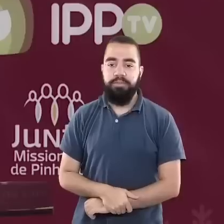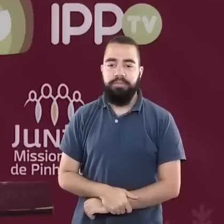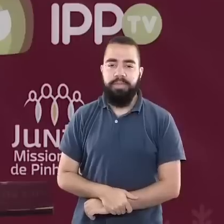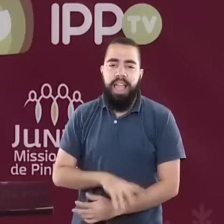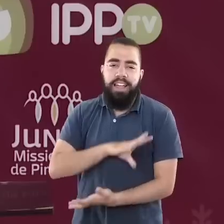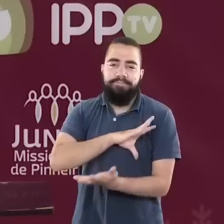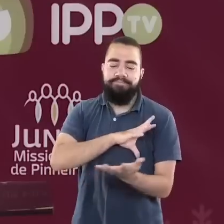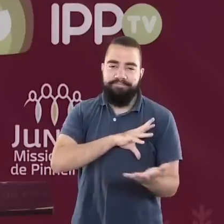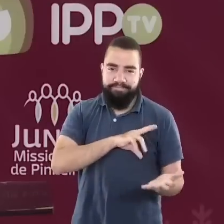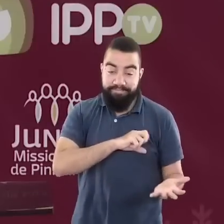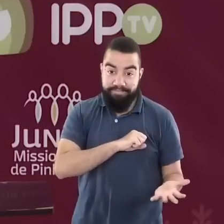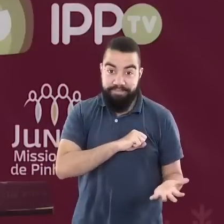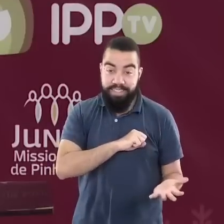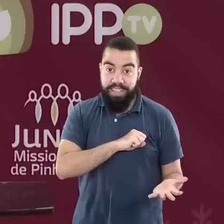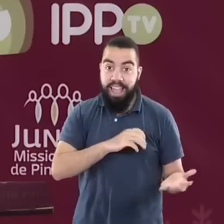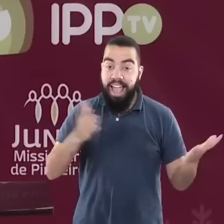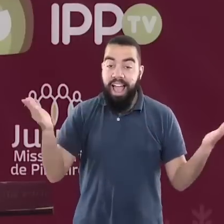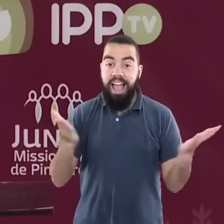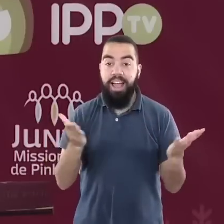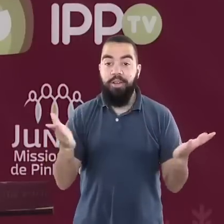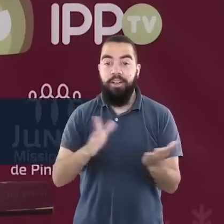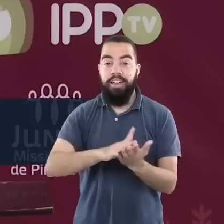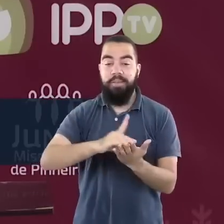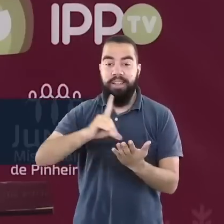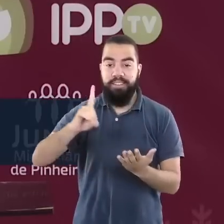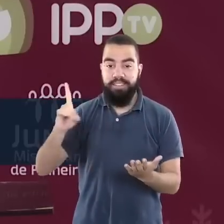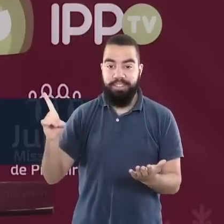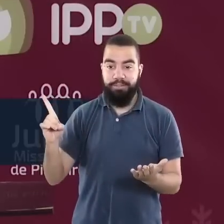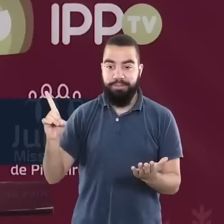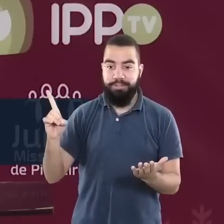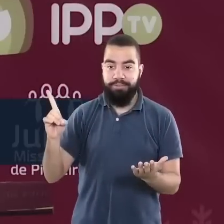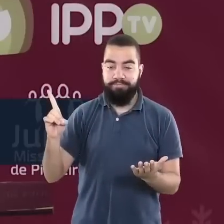meus amados nós vamos abrir a palavra de Deus inicialmente